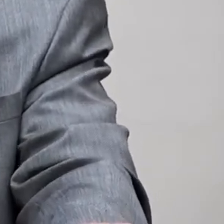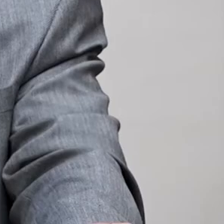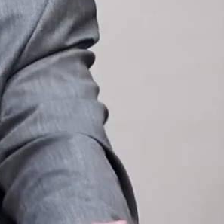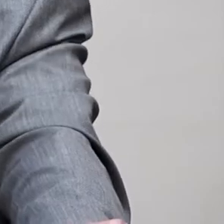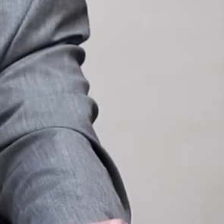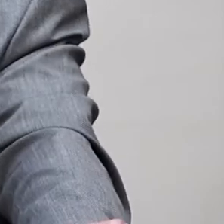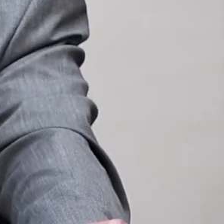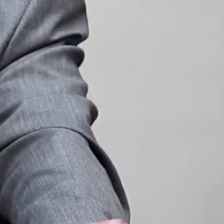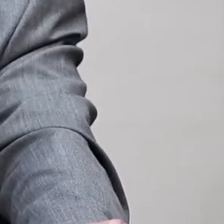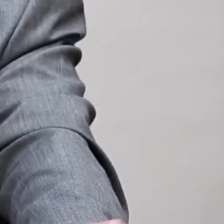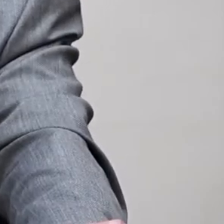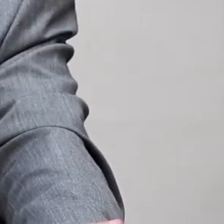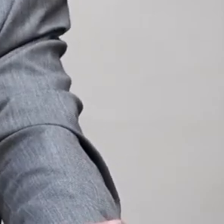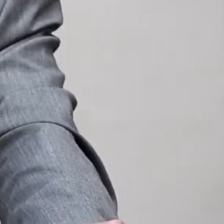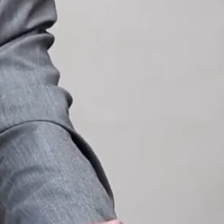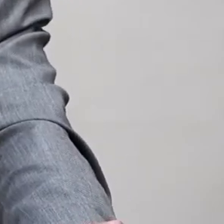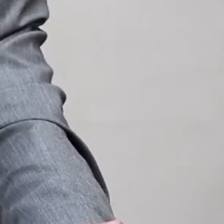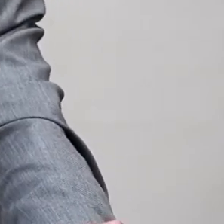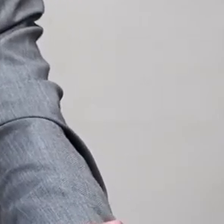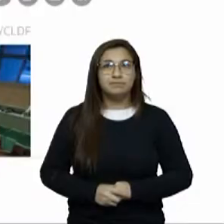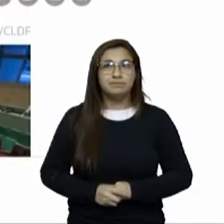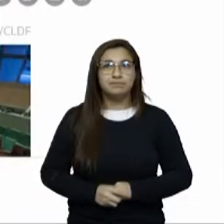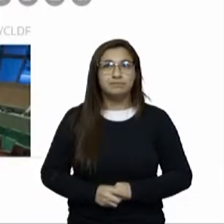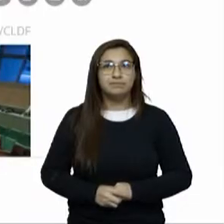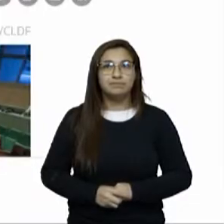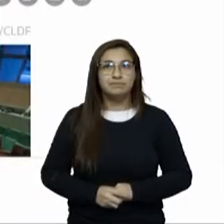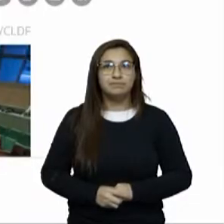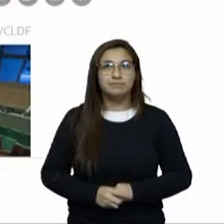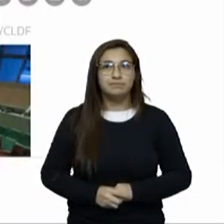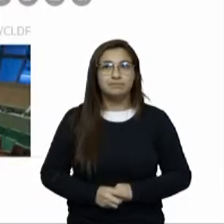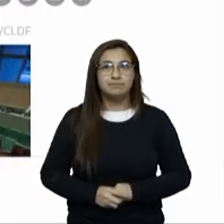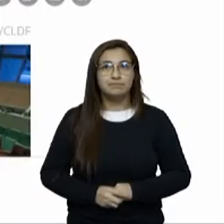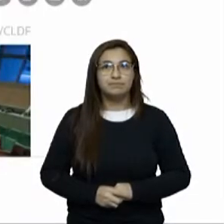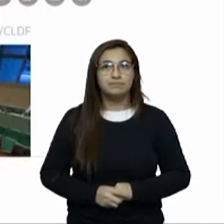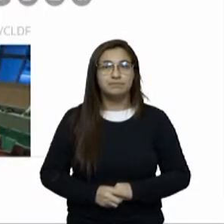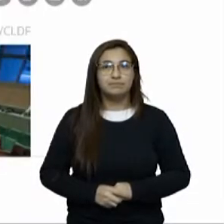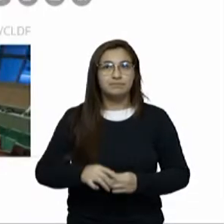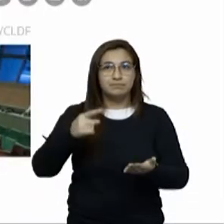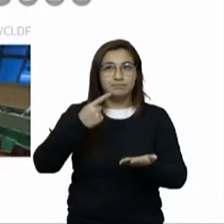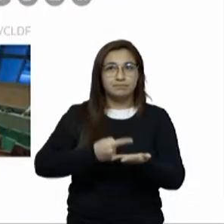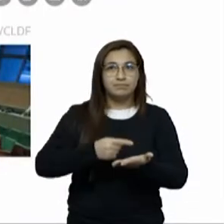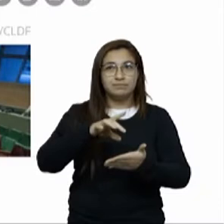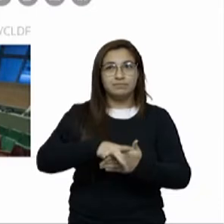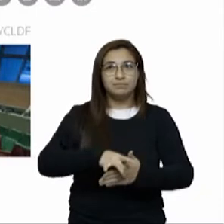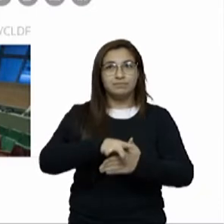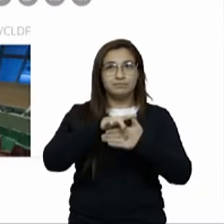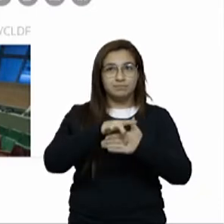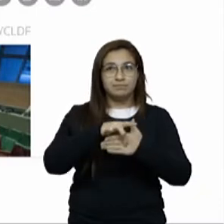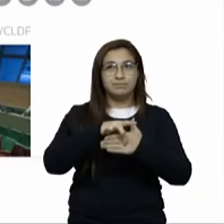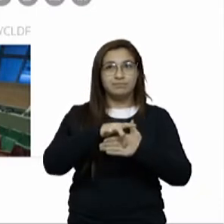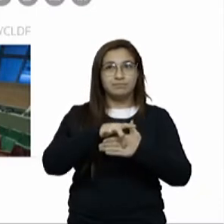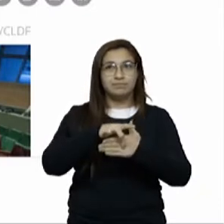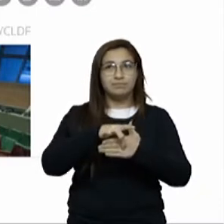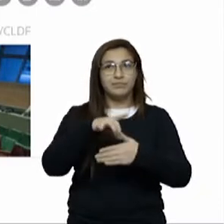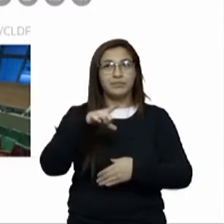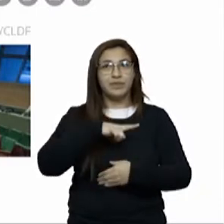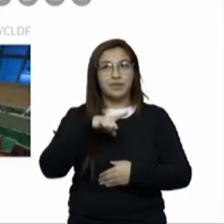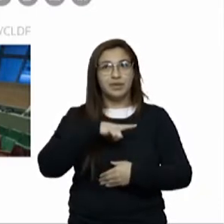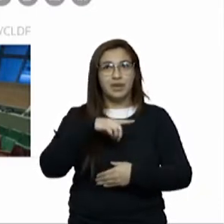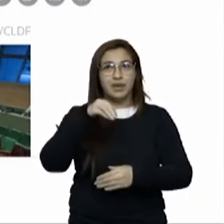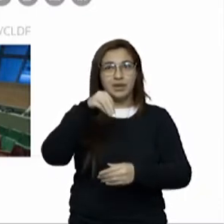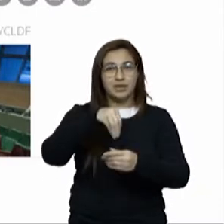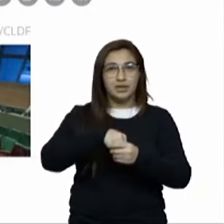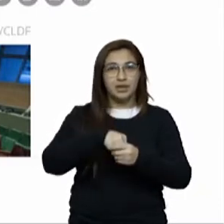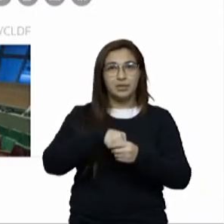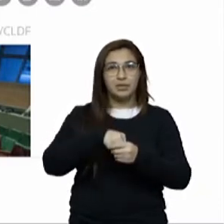existe em outras casas legislativas do país acordo de líderes existe na Câmara Legislativa